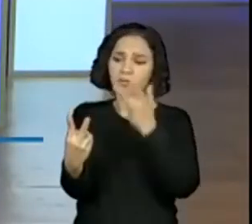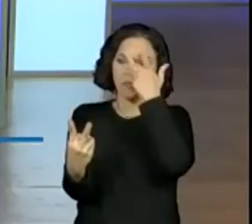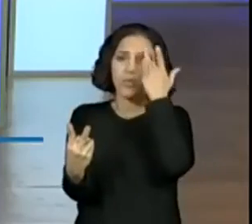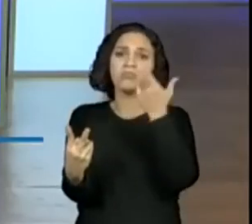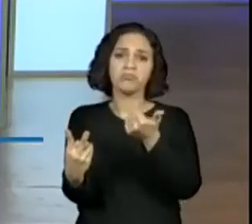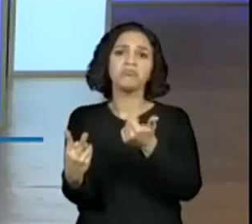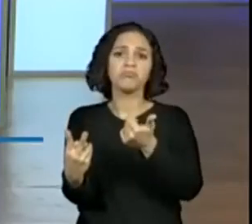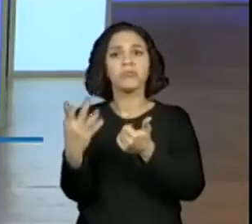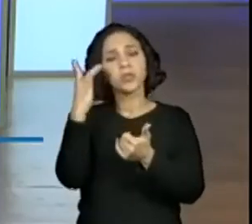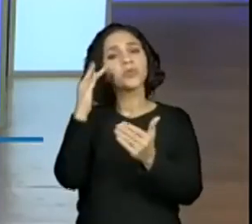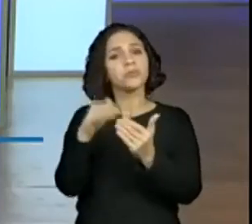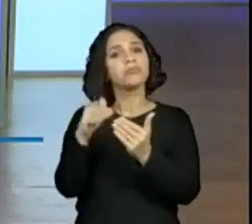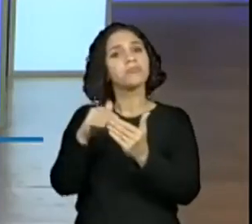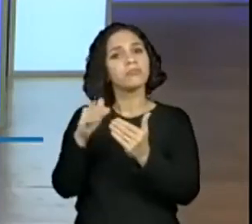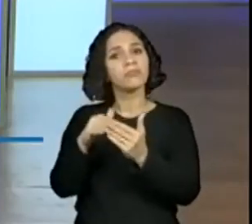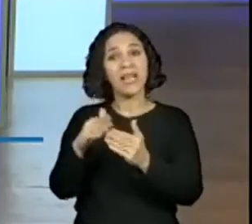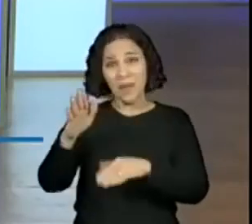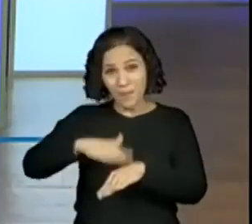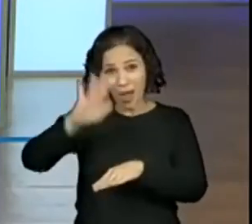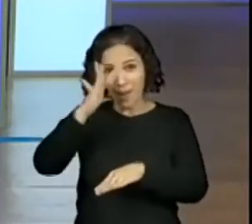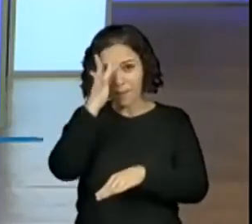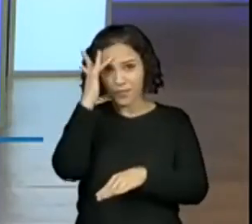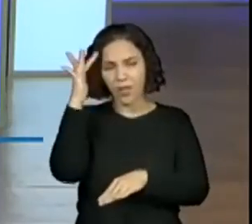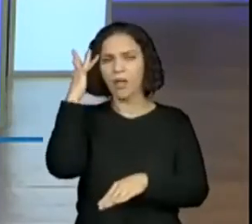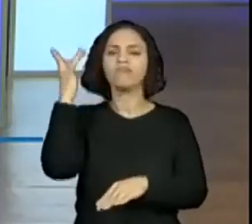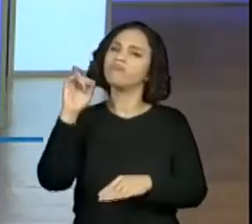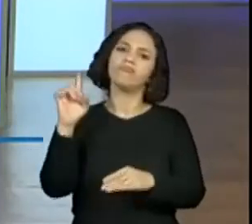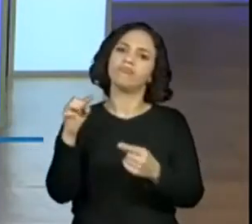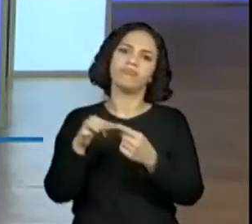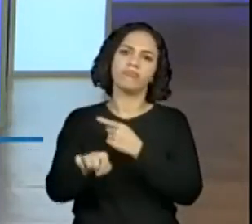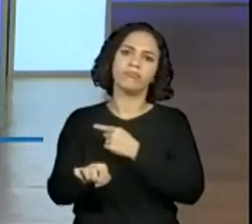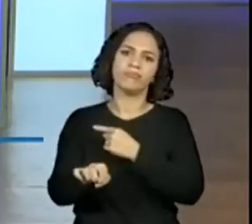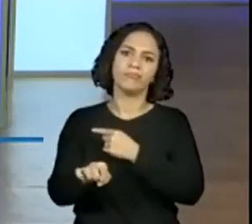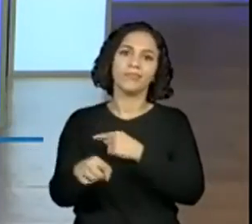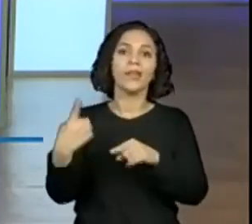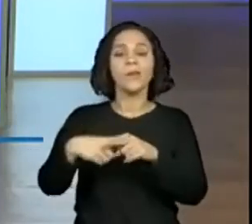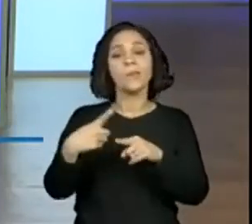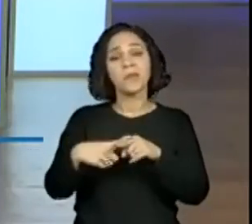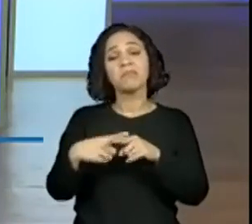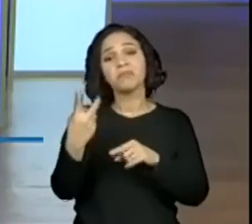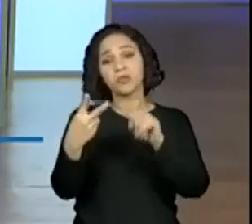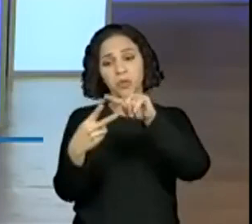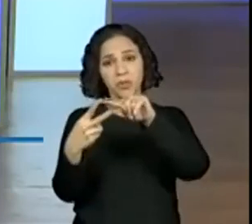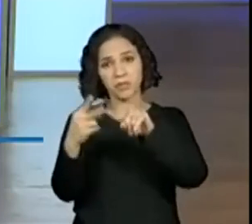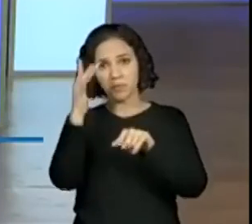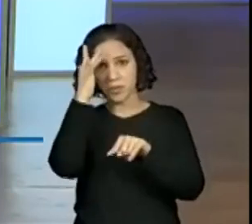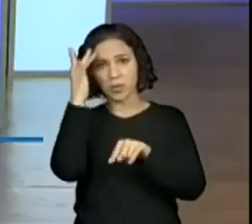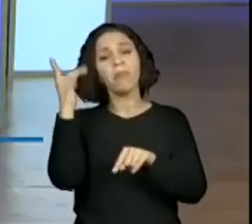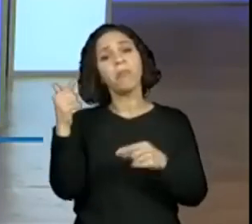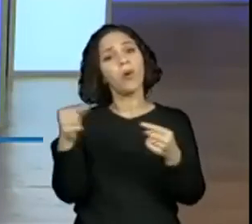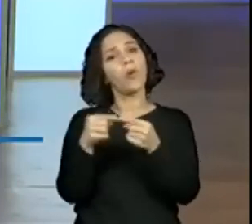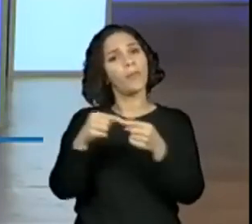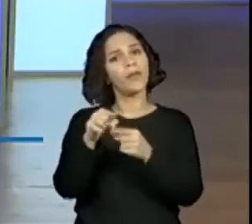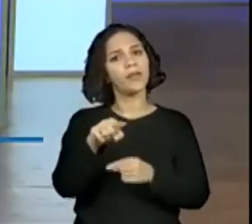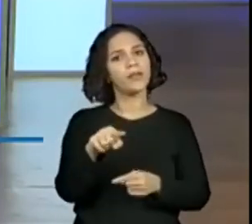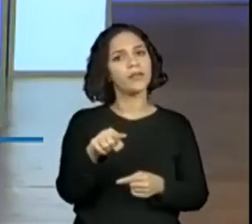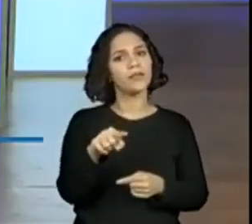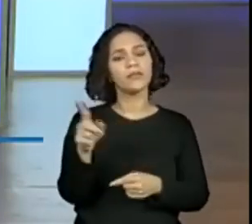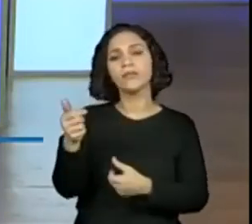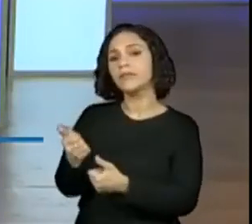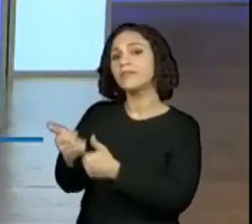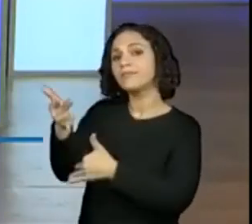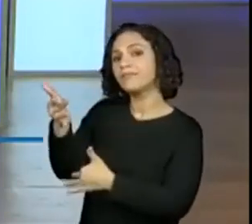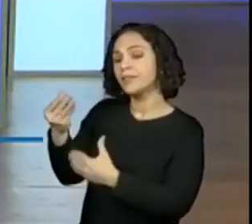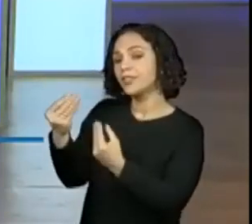pessoas eu acho que é uma forma justa mais de duas pessoas acredito que não então tirar o cara e coroa acredito que sim seja uma forma justa aí a